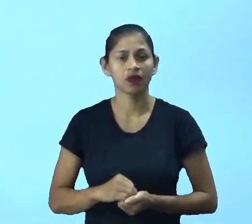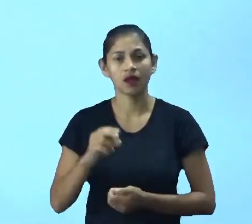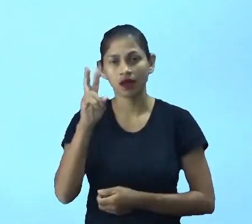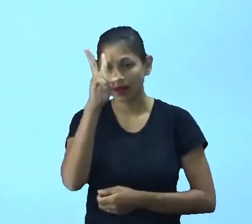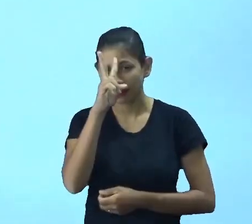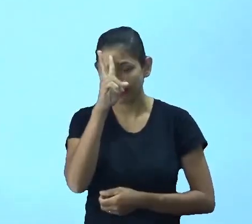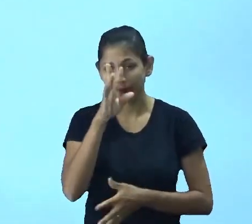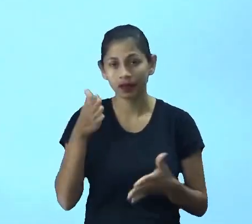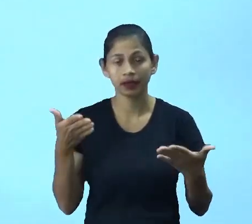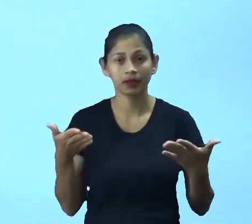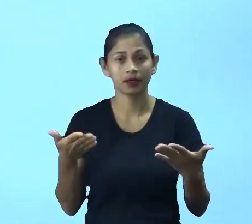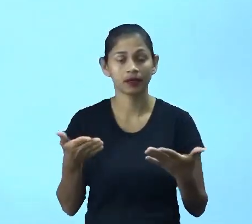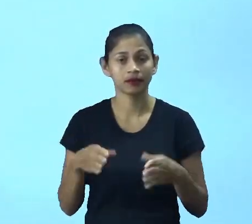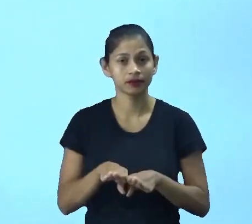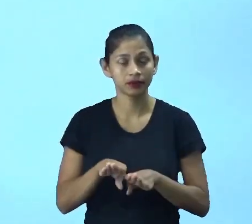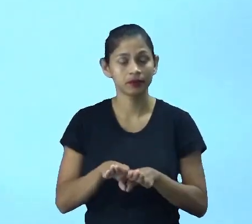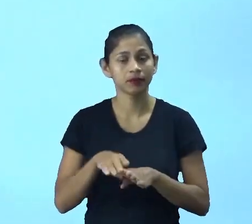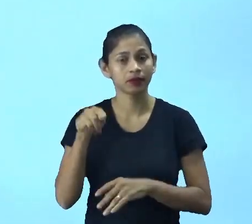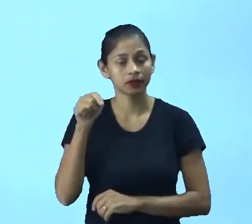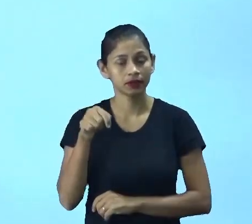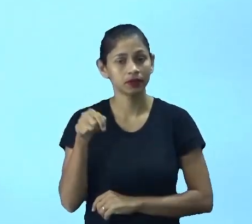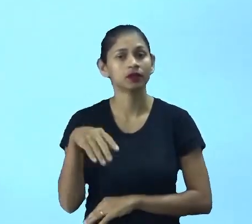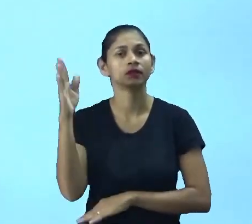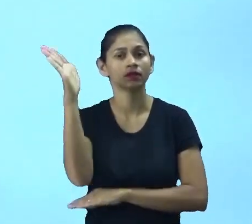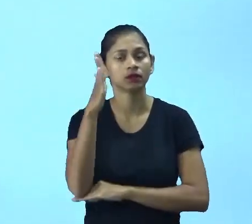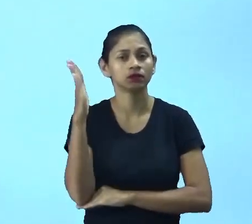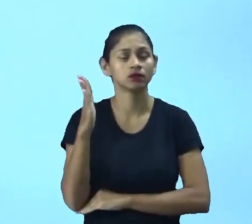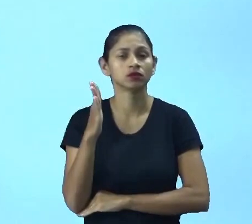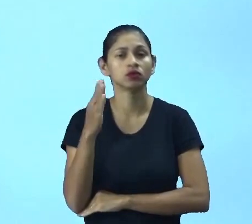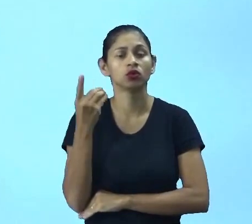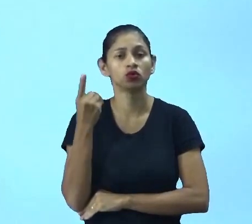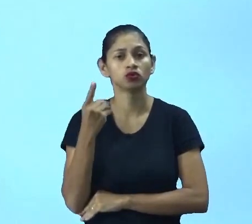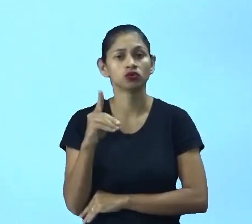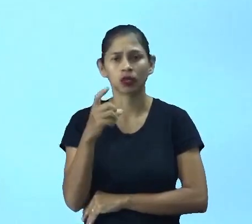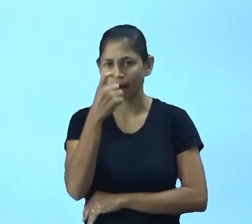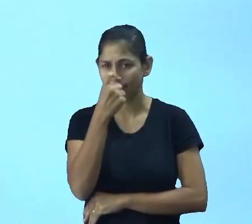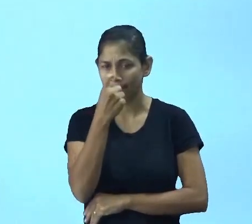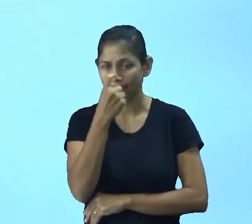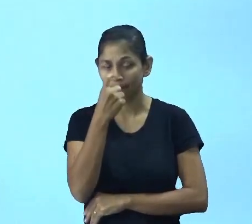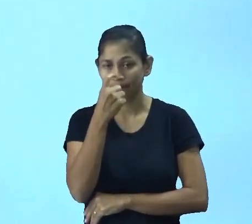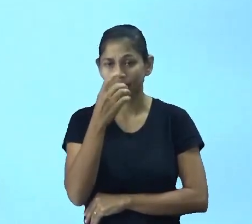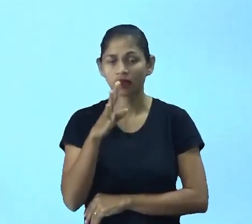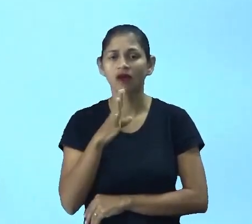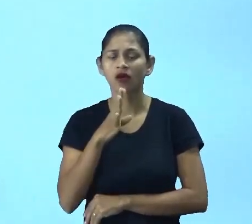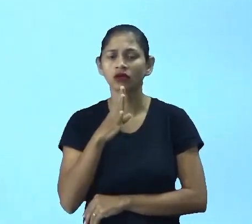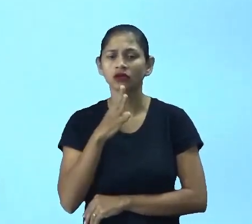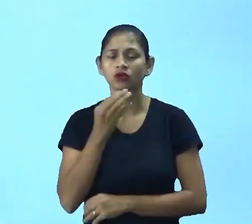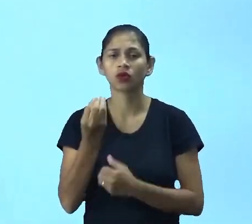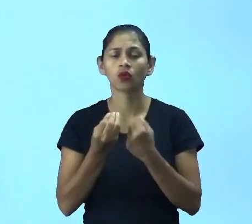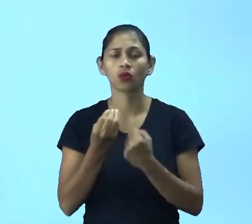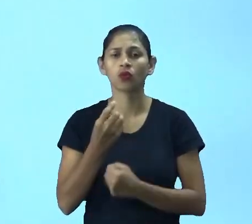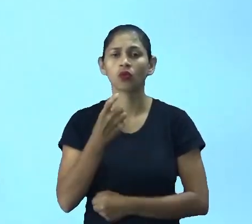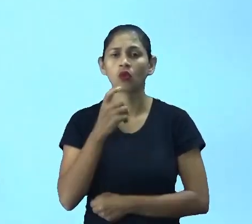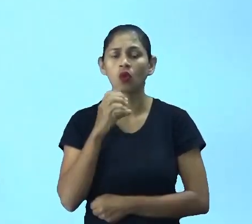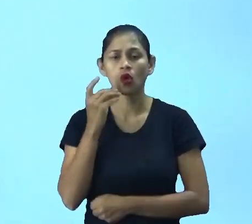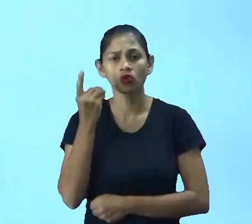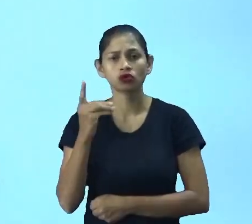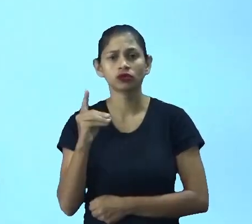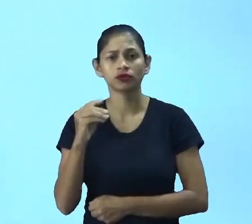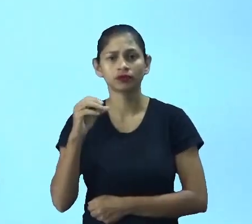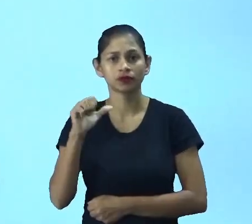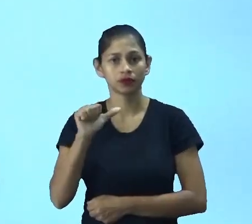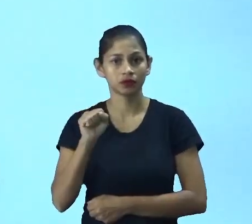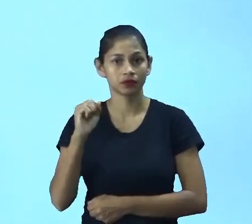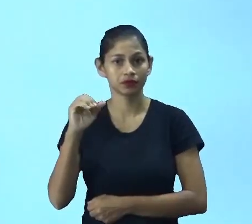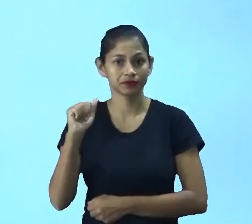lembrar que aqui no Brasil, o Dia das Bruxas, ele é conhecido como o Dia do Saci, já que é um personagem folclórico, né,